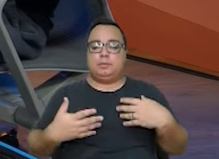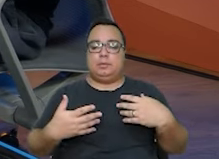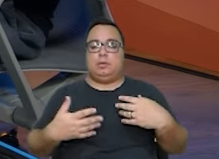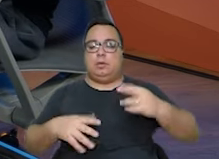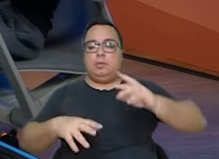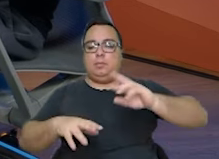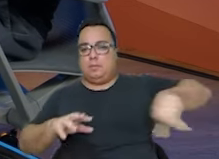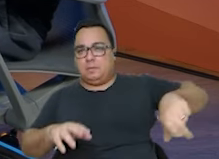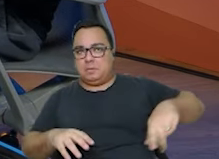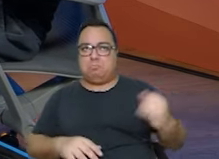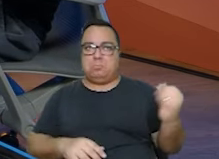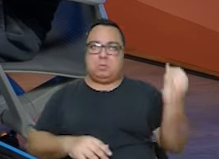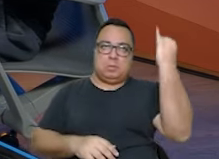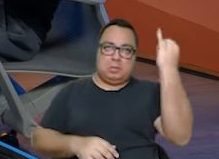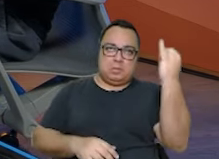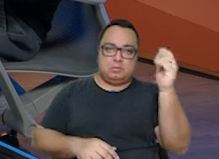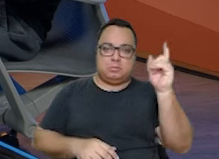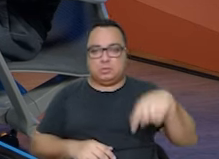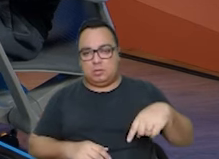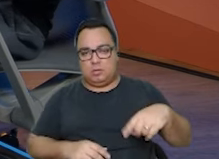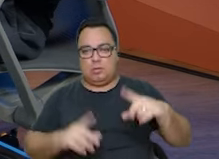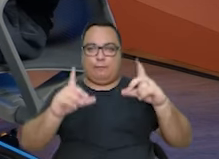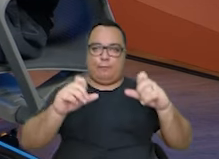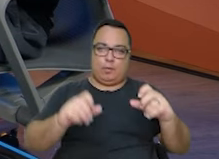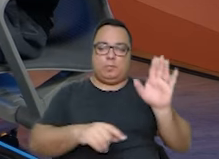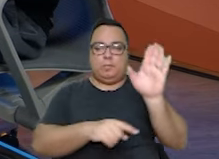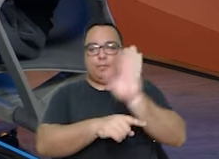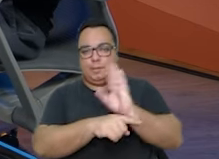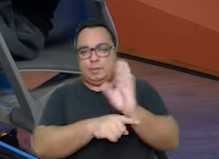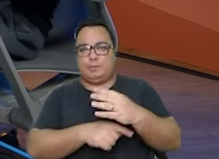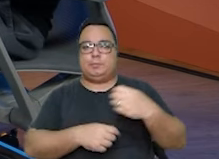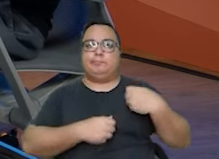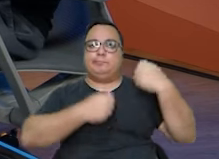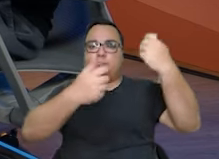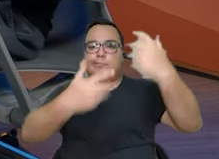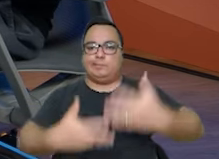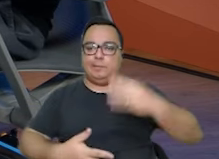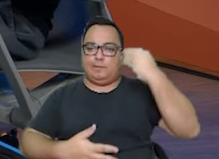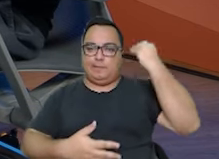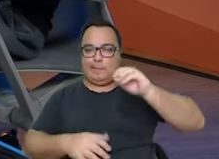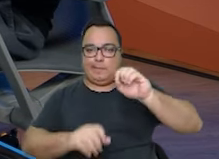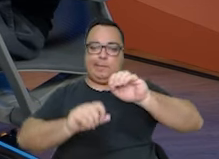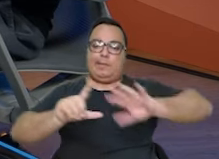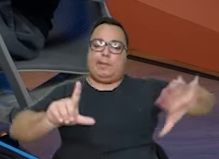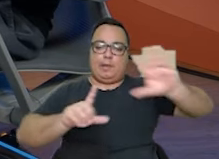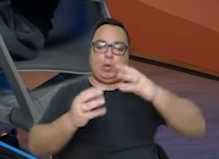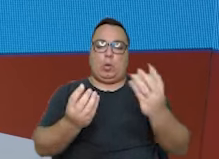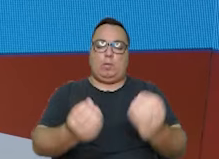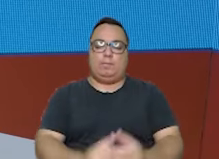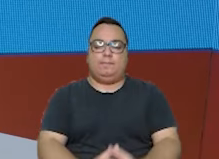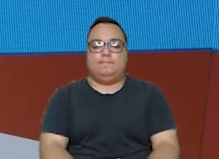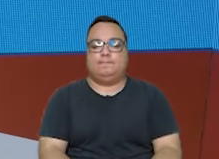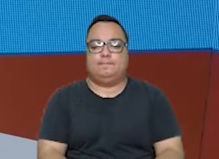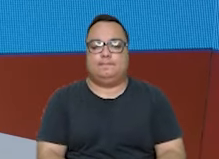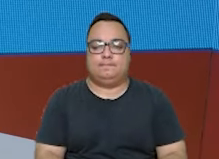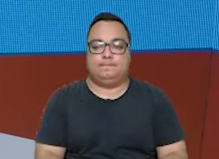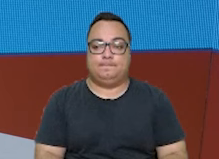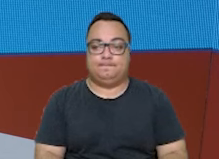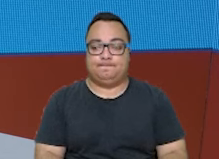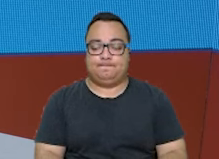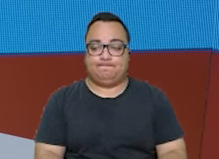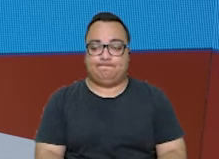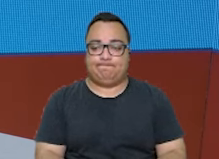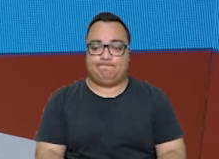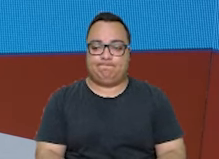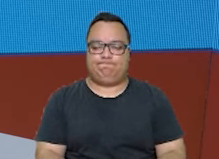é importante foto vídeo depoimento ã uma live que que vocês acham ah eu acho que sim é importante